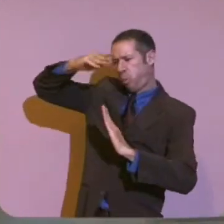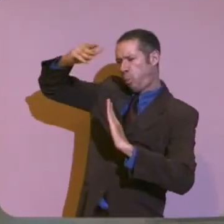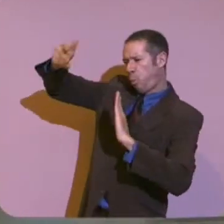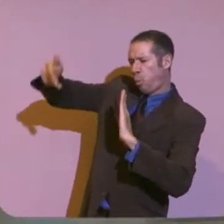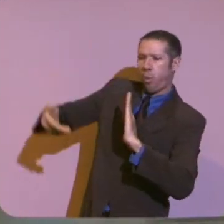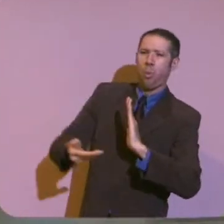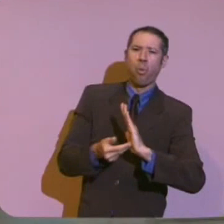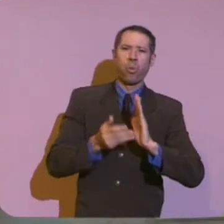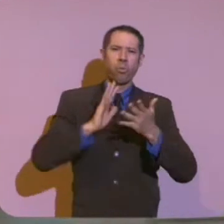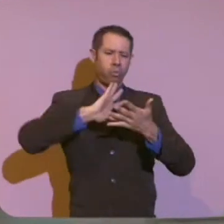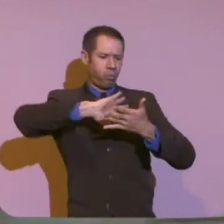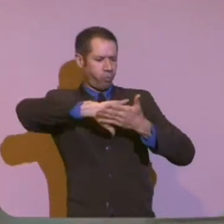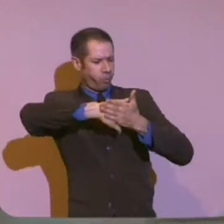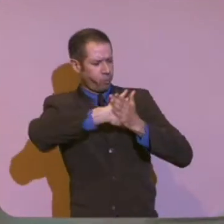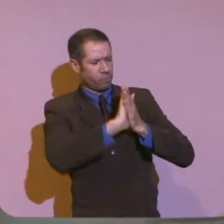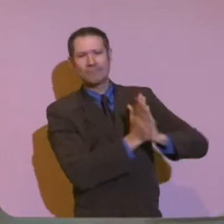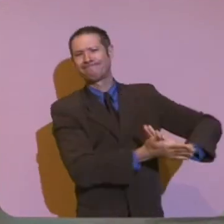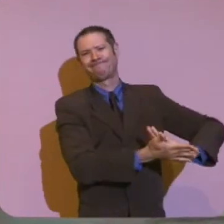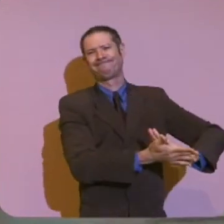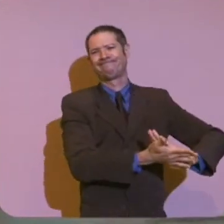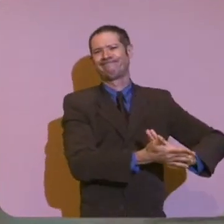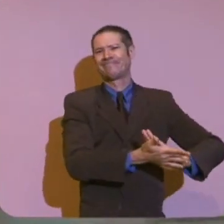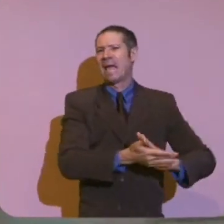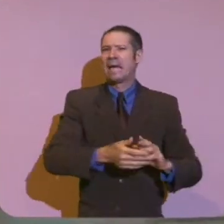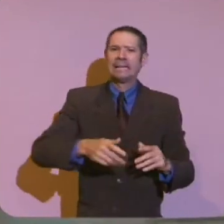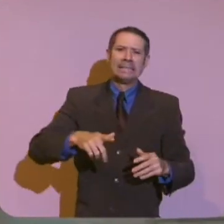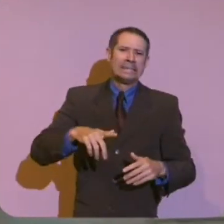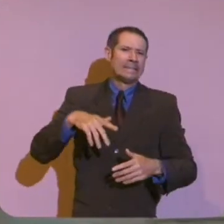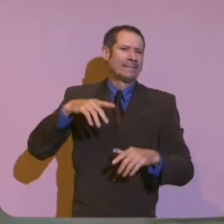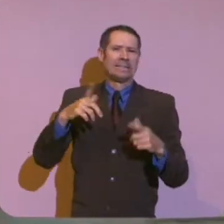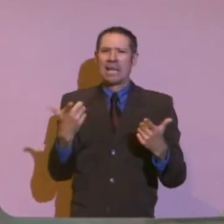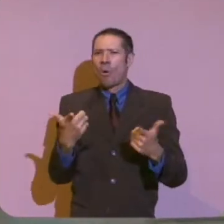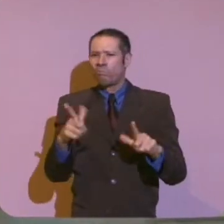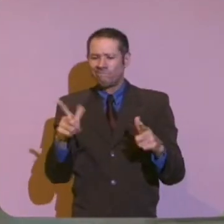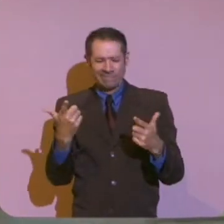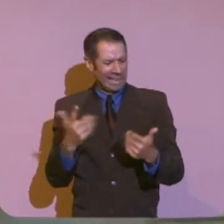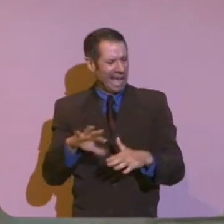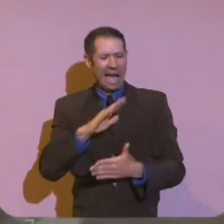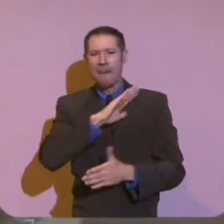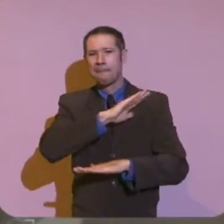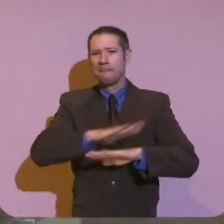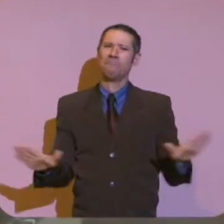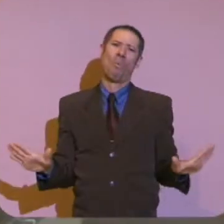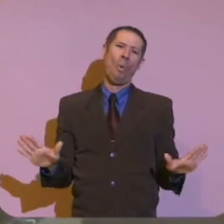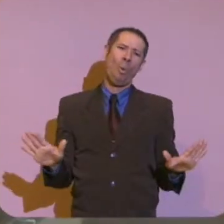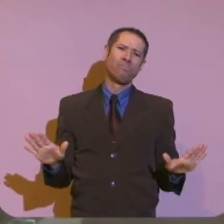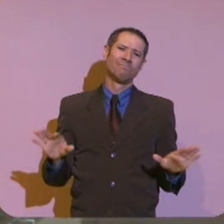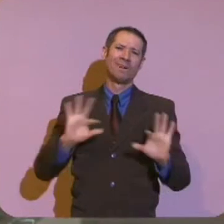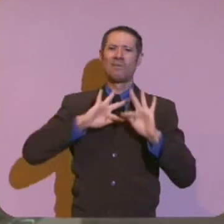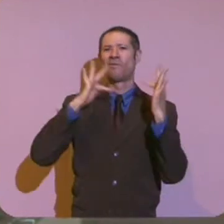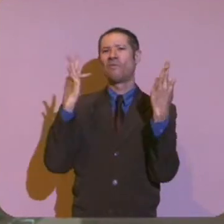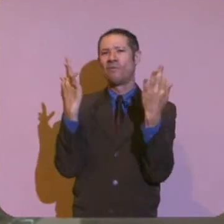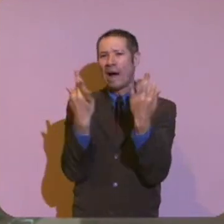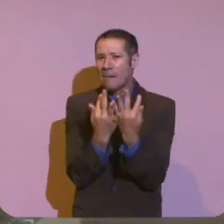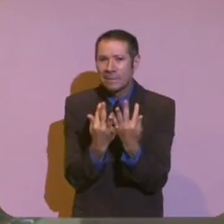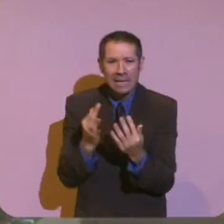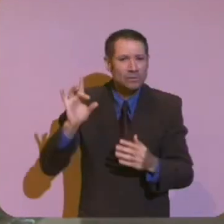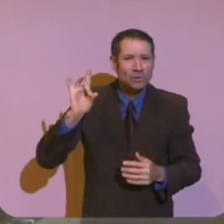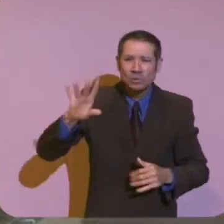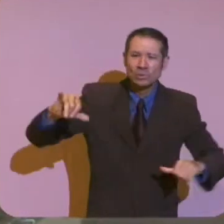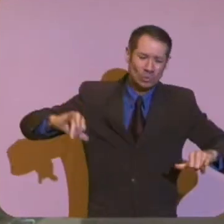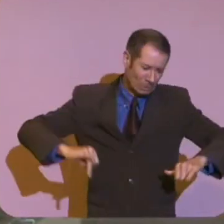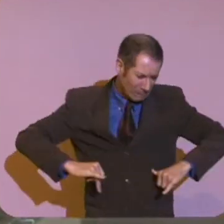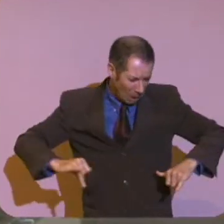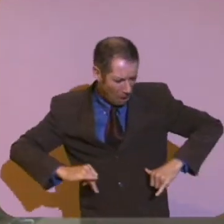tinha estragado tudo, que não tinha jeito para ele, que se ele continuasse com aquela família seria só